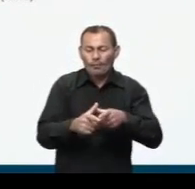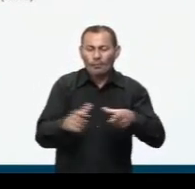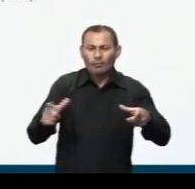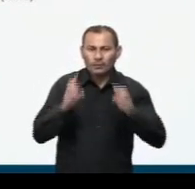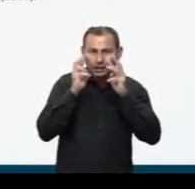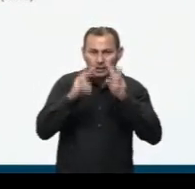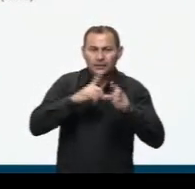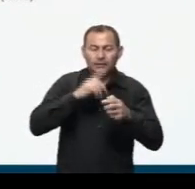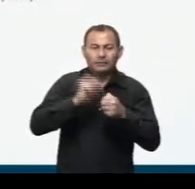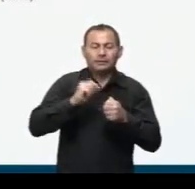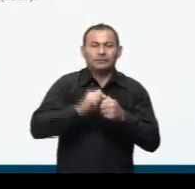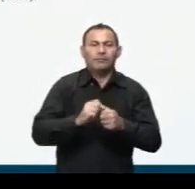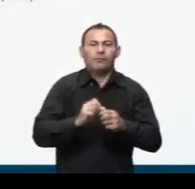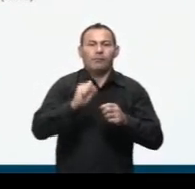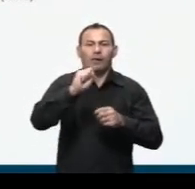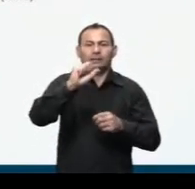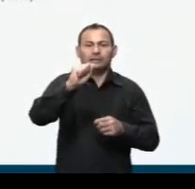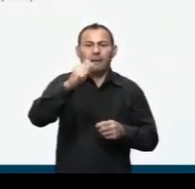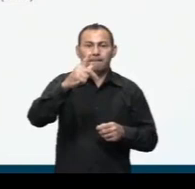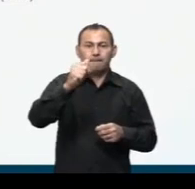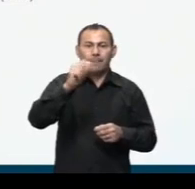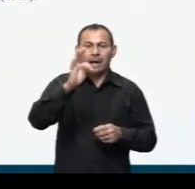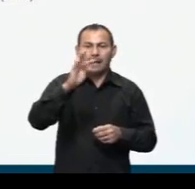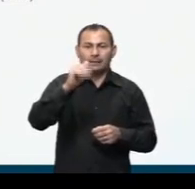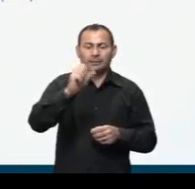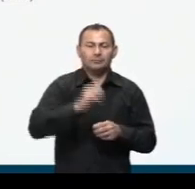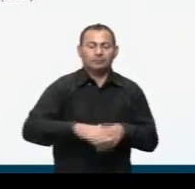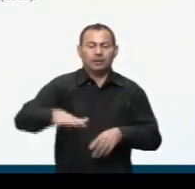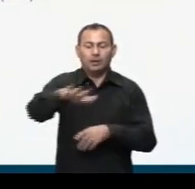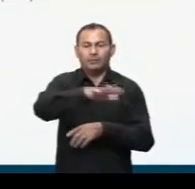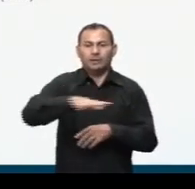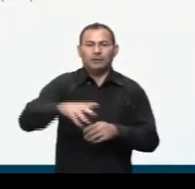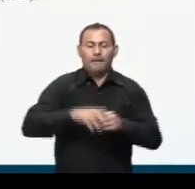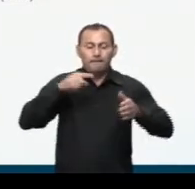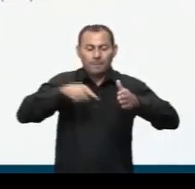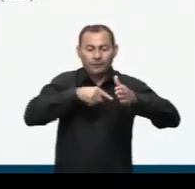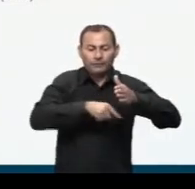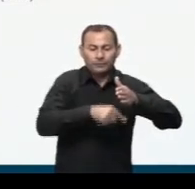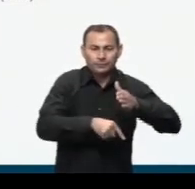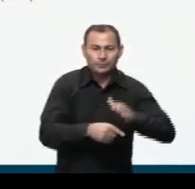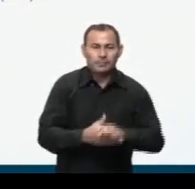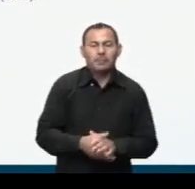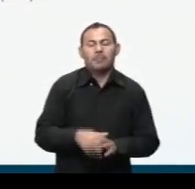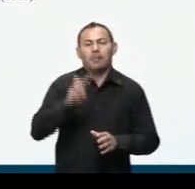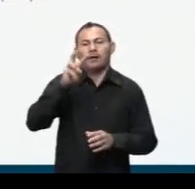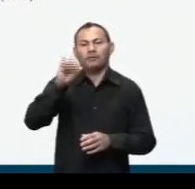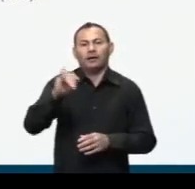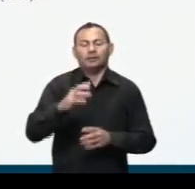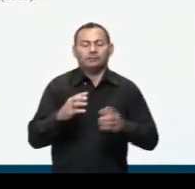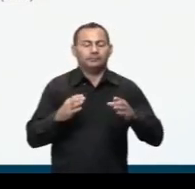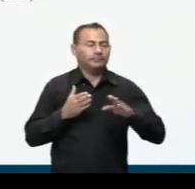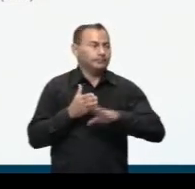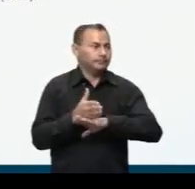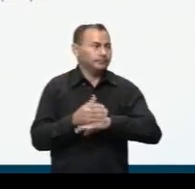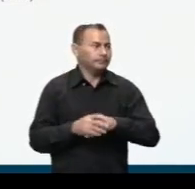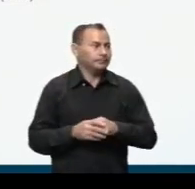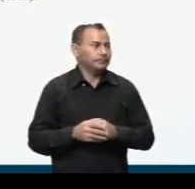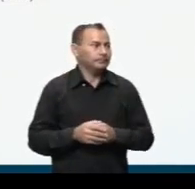caso aqui, onde a gente tem que fazer sapatas num ambiente bem profundo, a gente vai estar